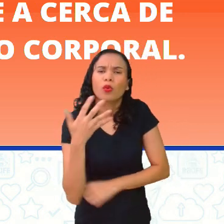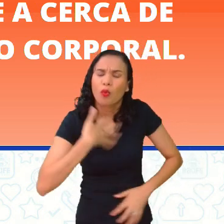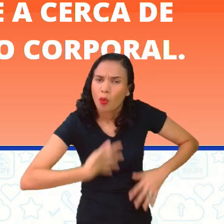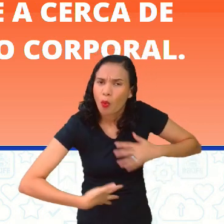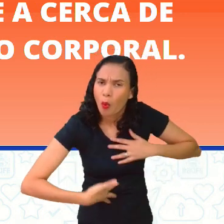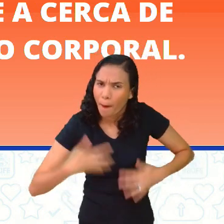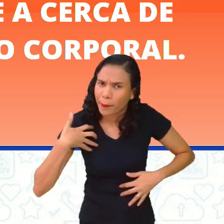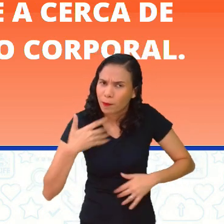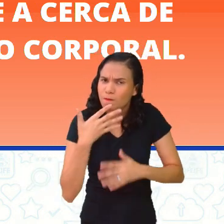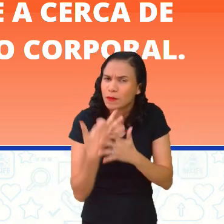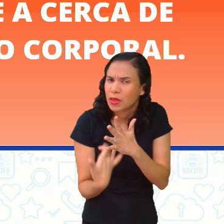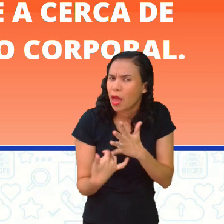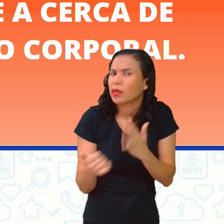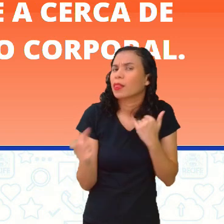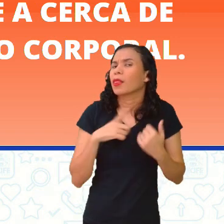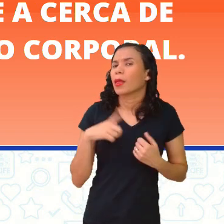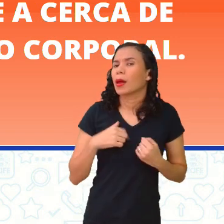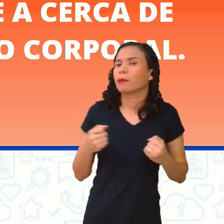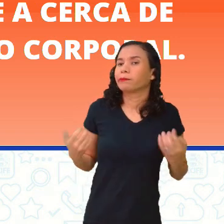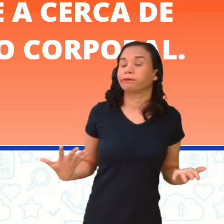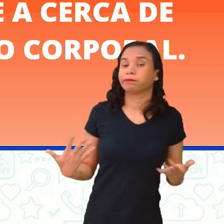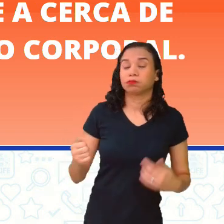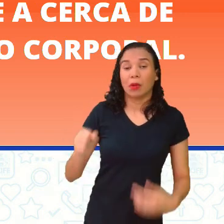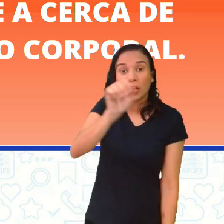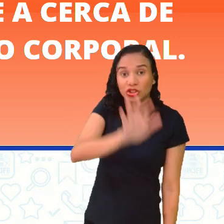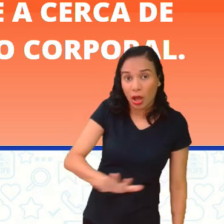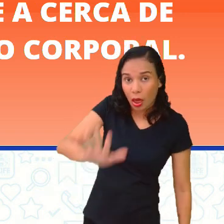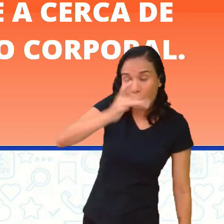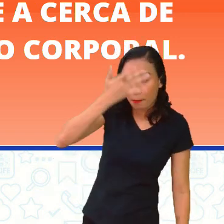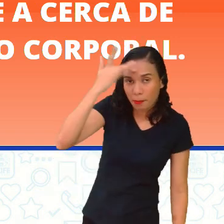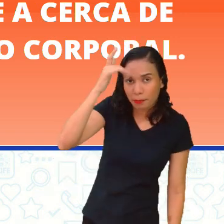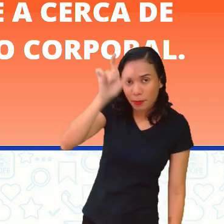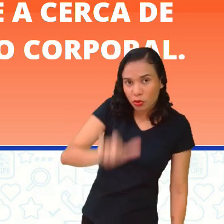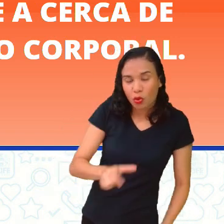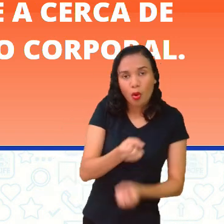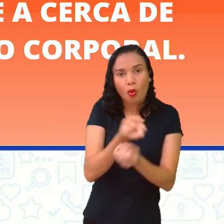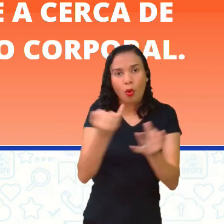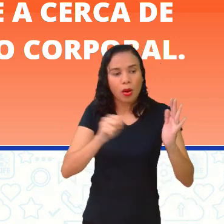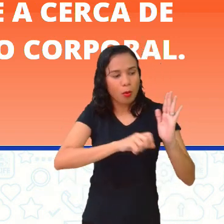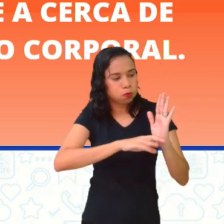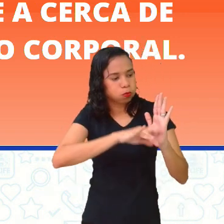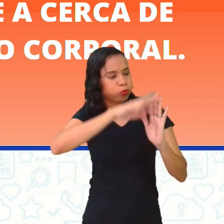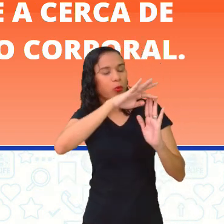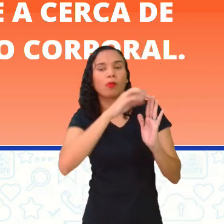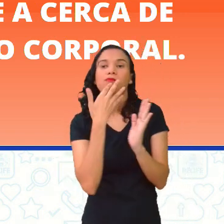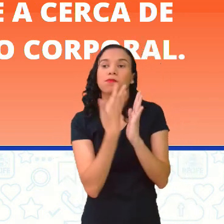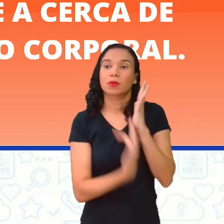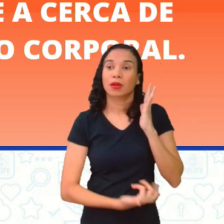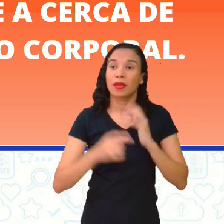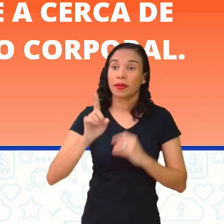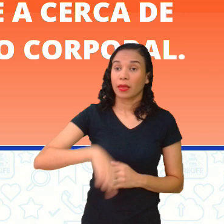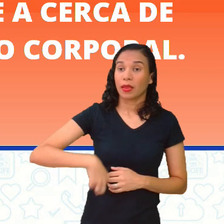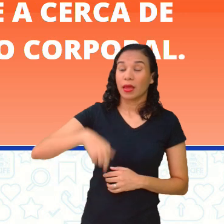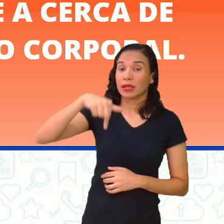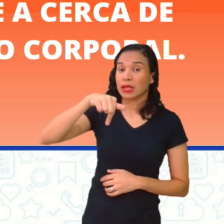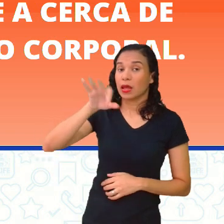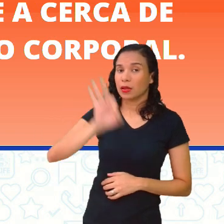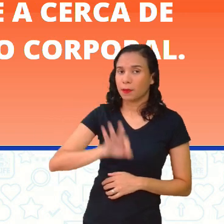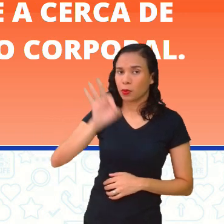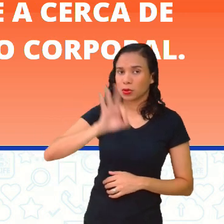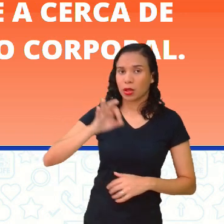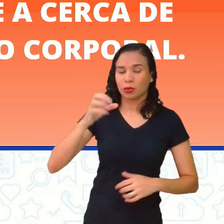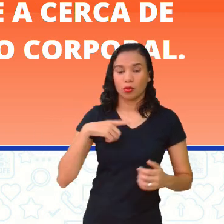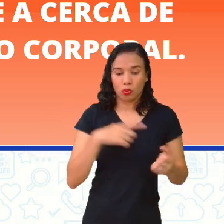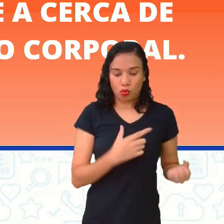corpo. Vejam aí, geralmente uma pessoa apresenta um volume total de sangue que corresponde a cerca de 7% do